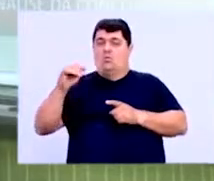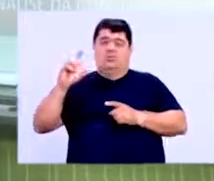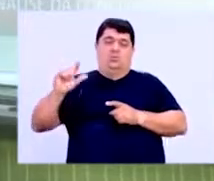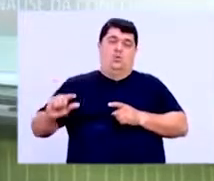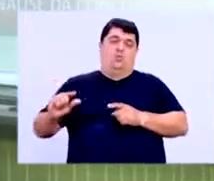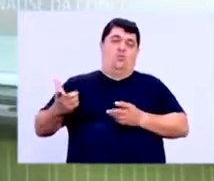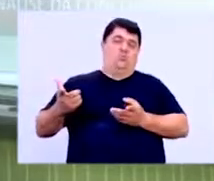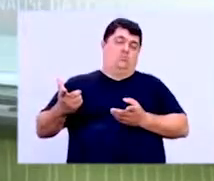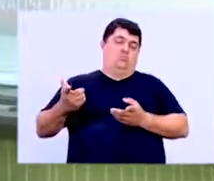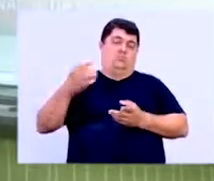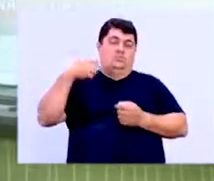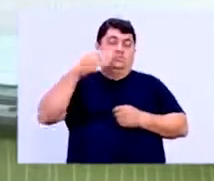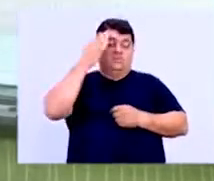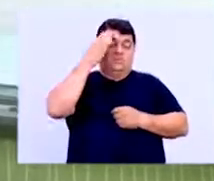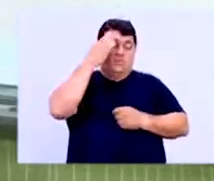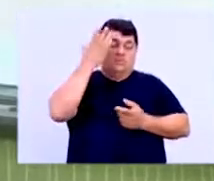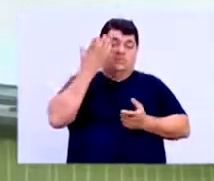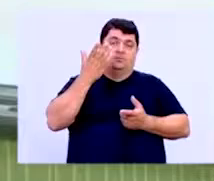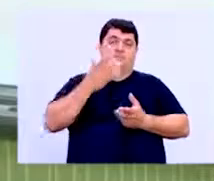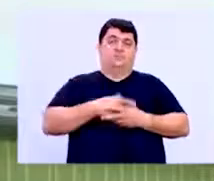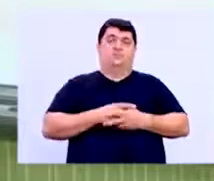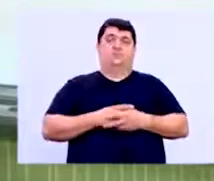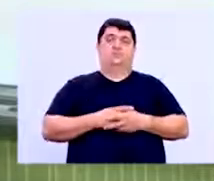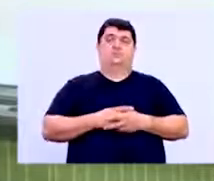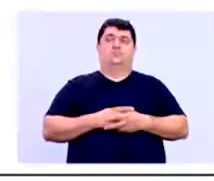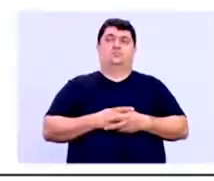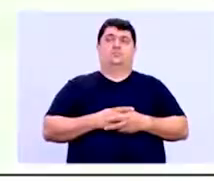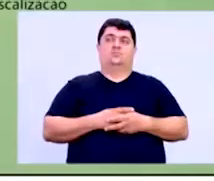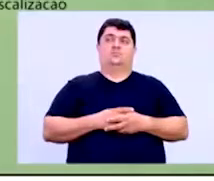baixos. Entendeu? Então, para a tela.